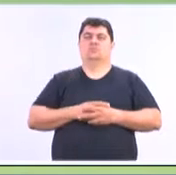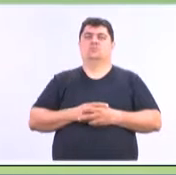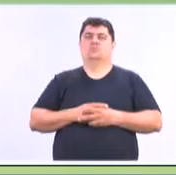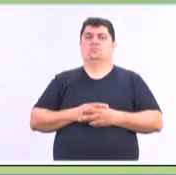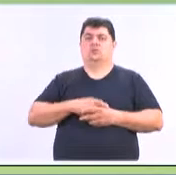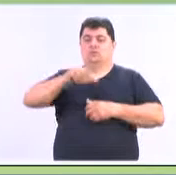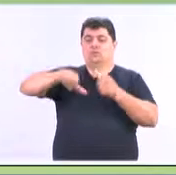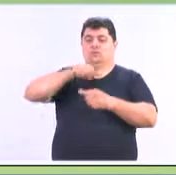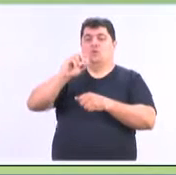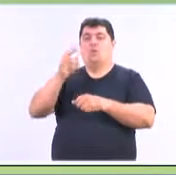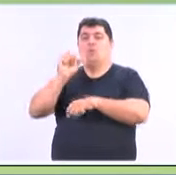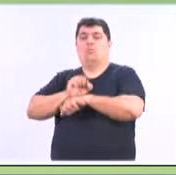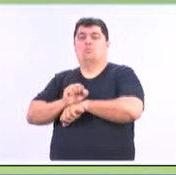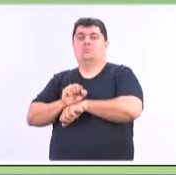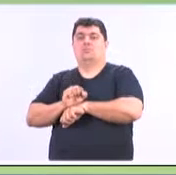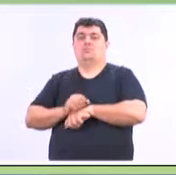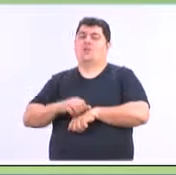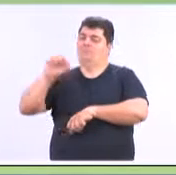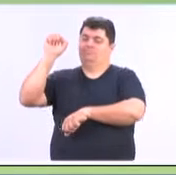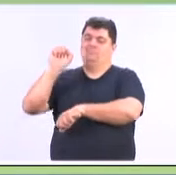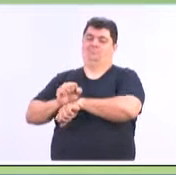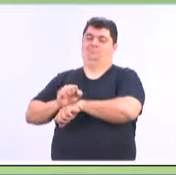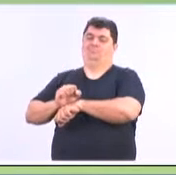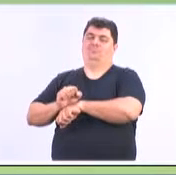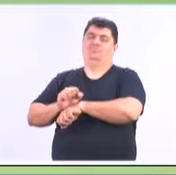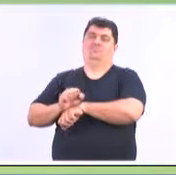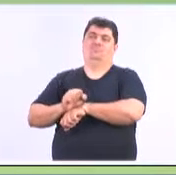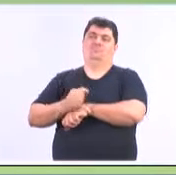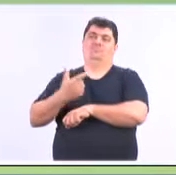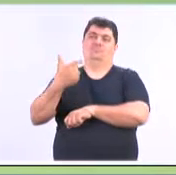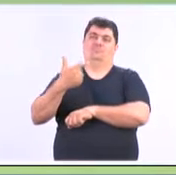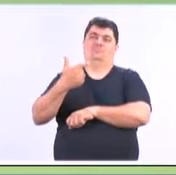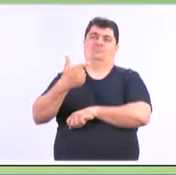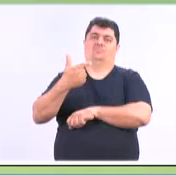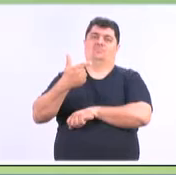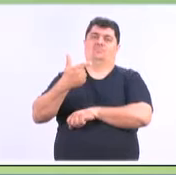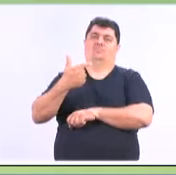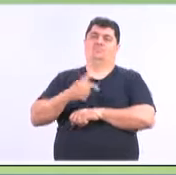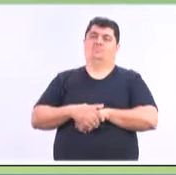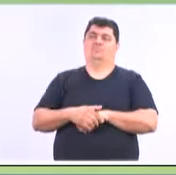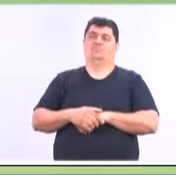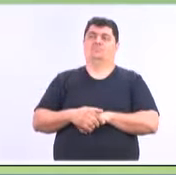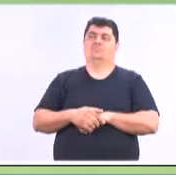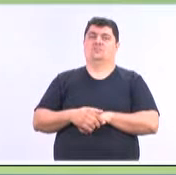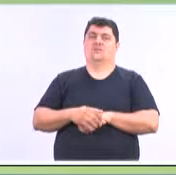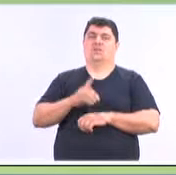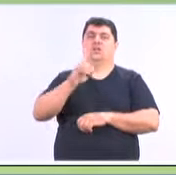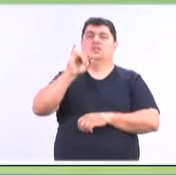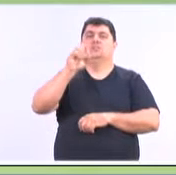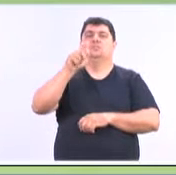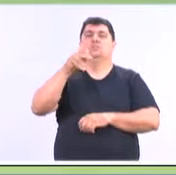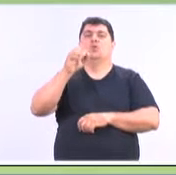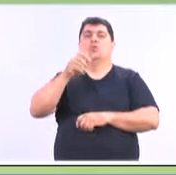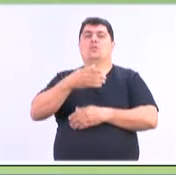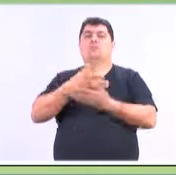Circulante ou não circulante? Intangível é não circulante. Não circulante, número 2 aqui, né?